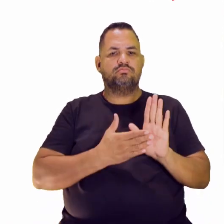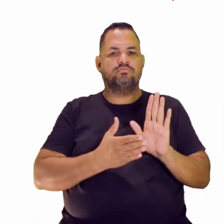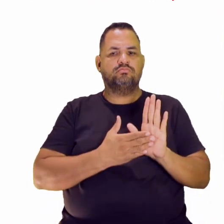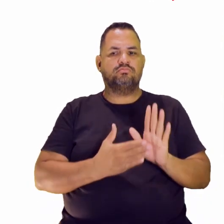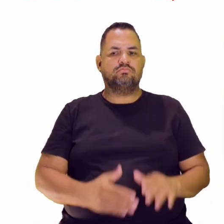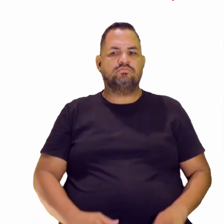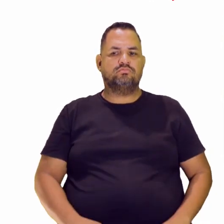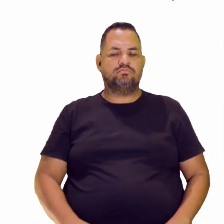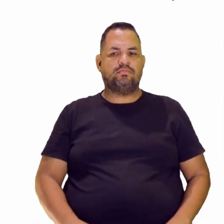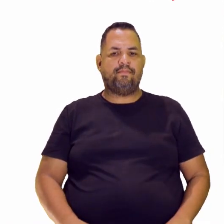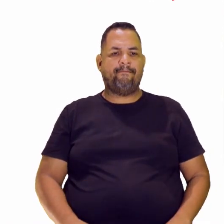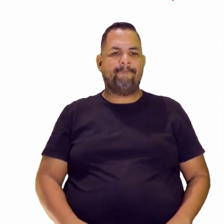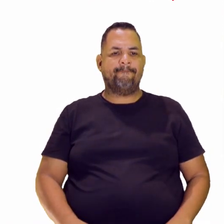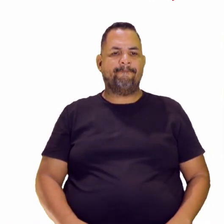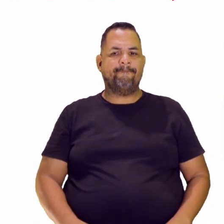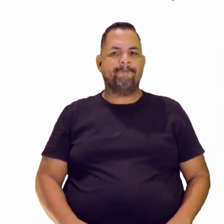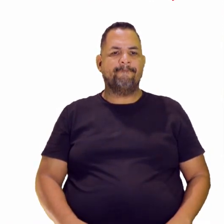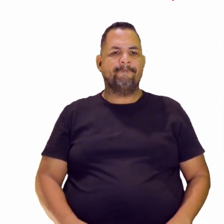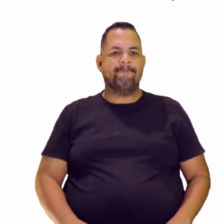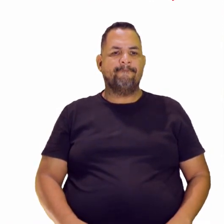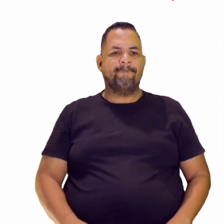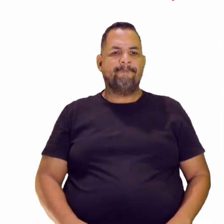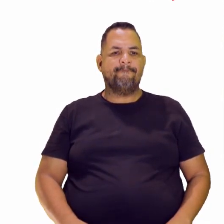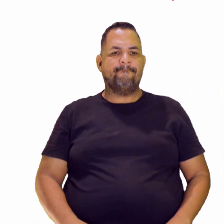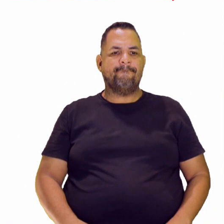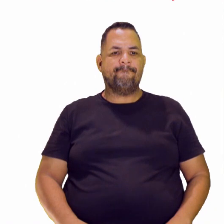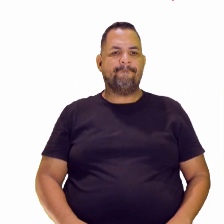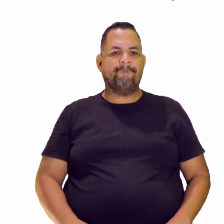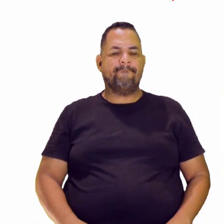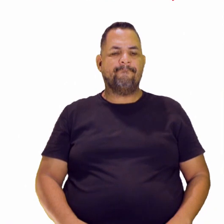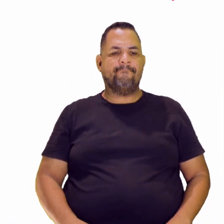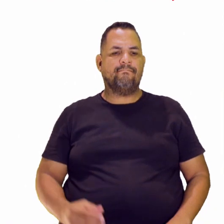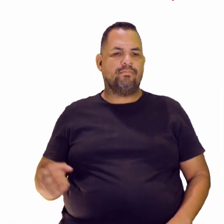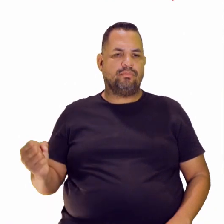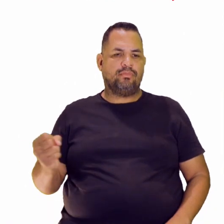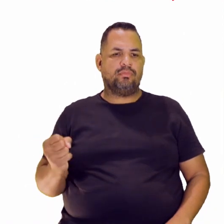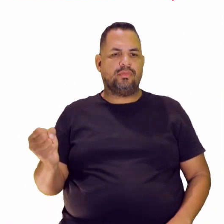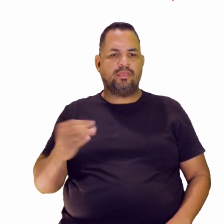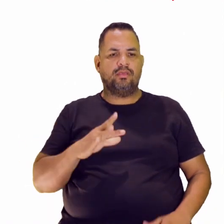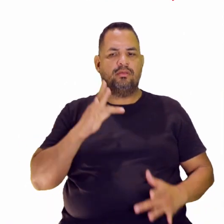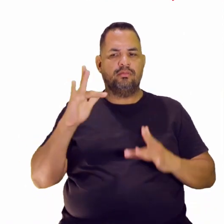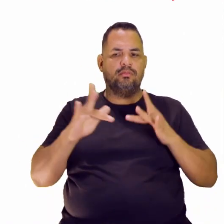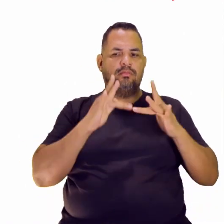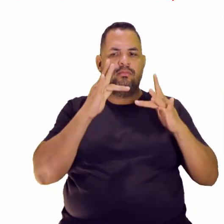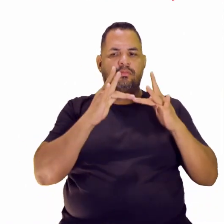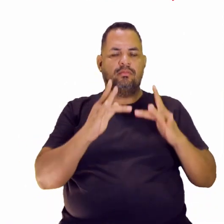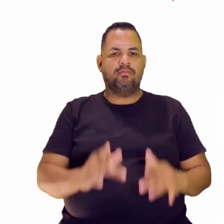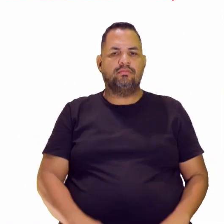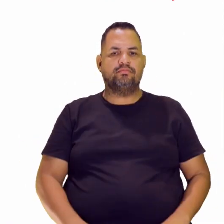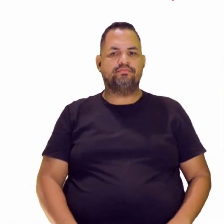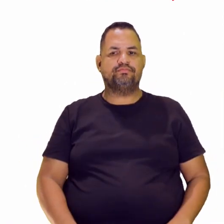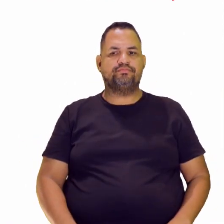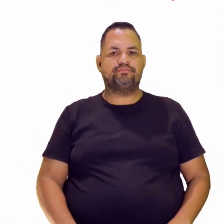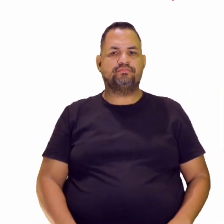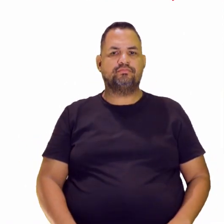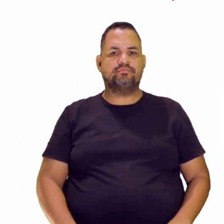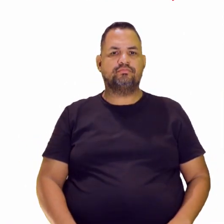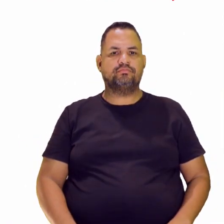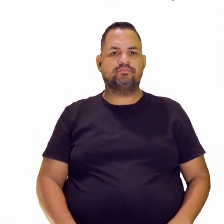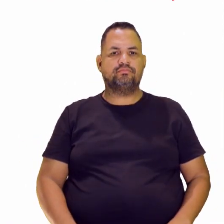proposição aí. Então, vemos que é o estilo neoclássico, certo?